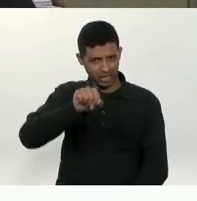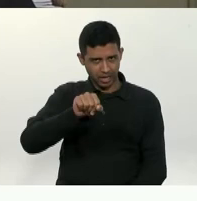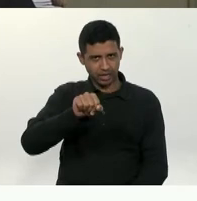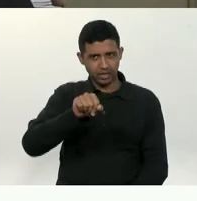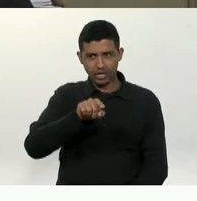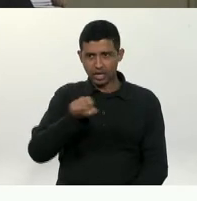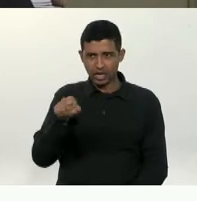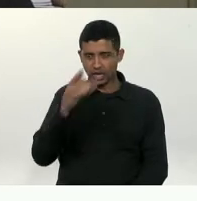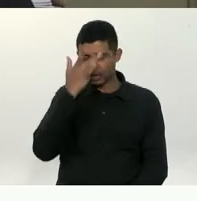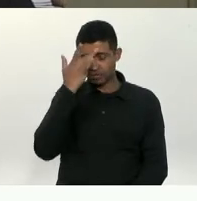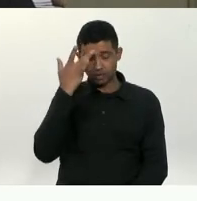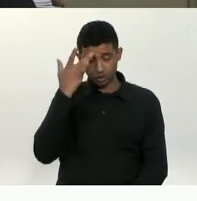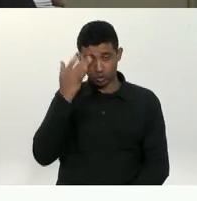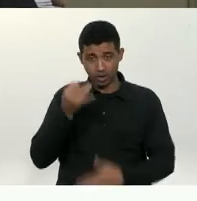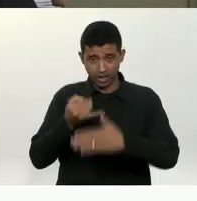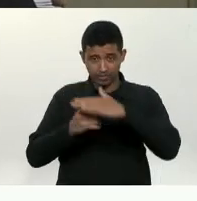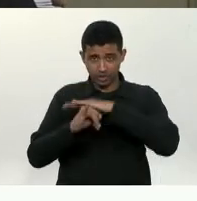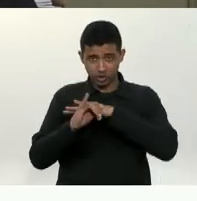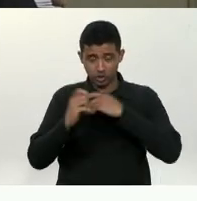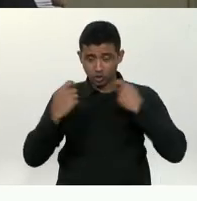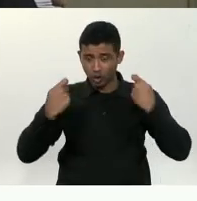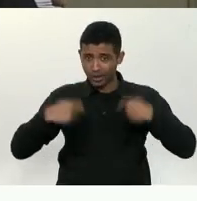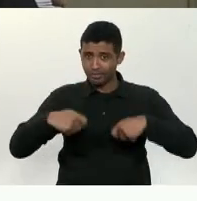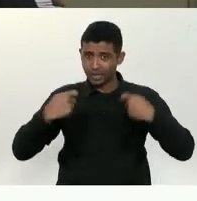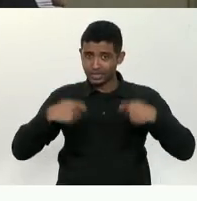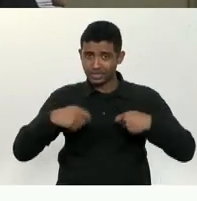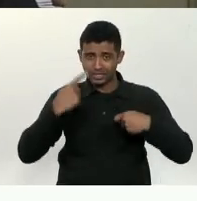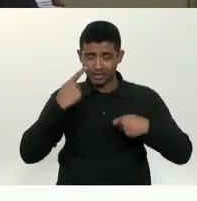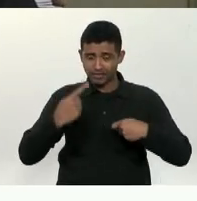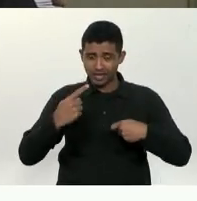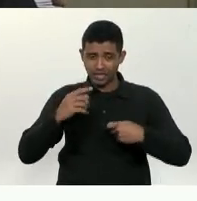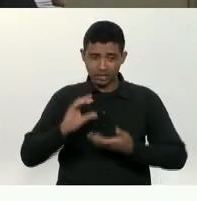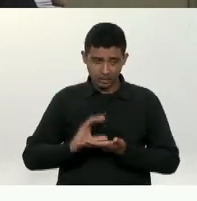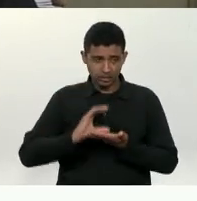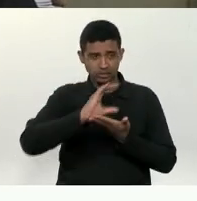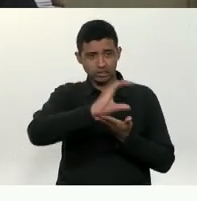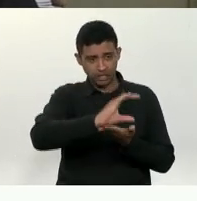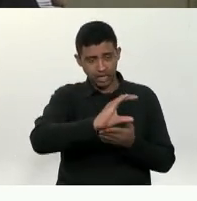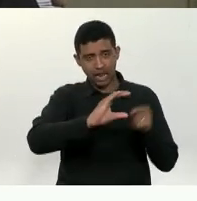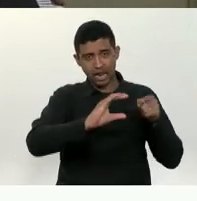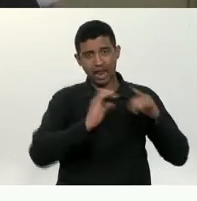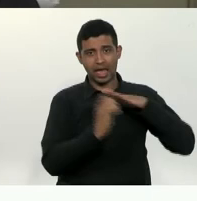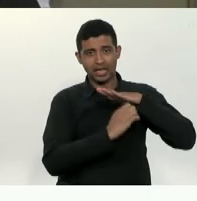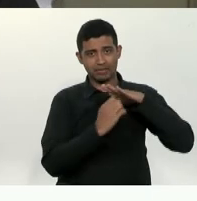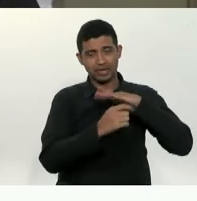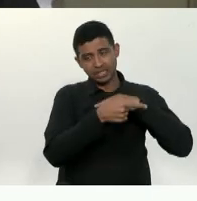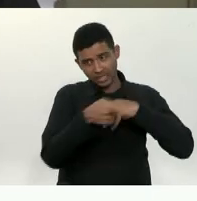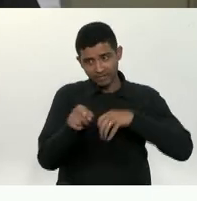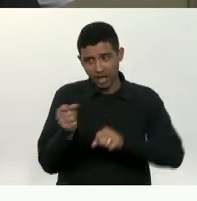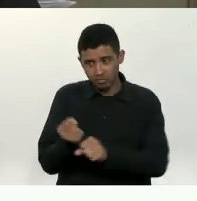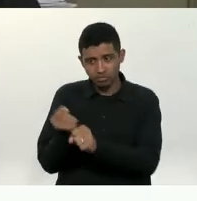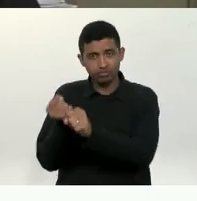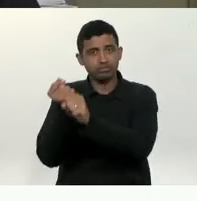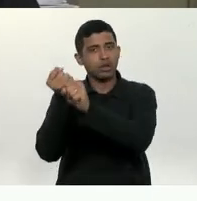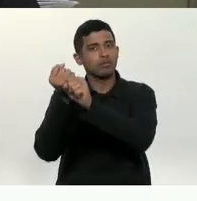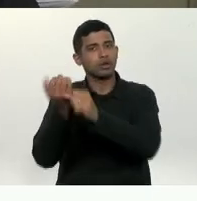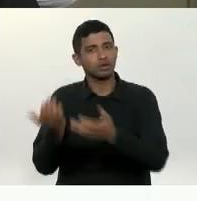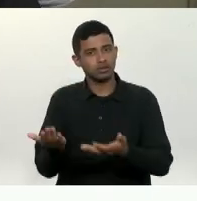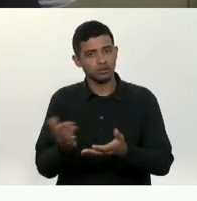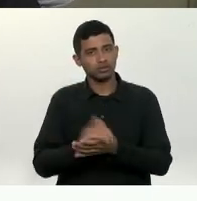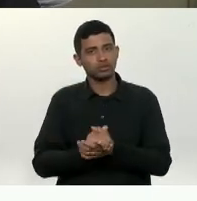precisa dispor do dinheiro e remunerar a SEG para que a SEG faça as obras. Na verdade, você corta o elo da corrente, é por isso